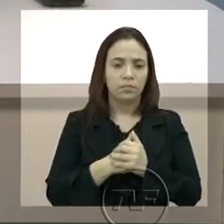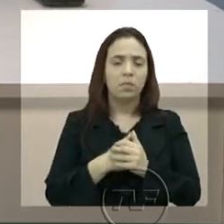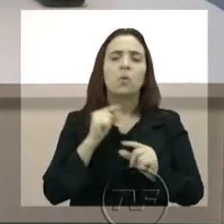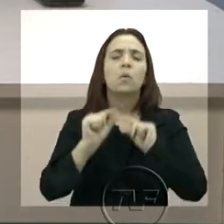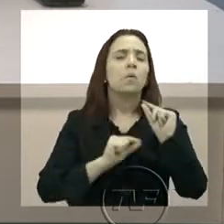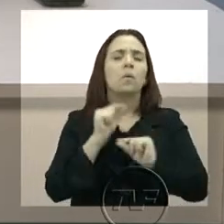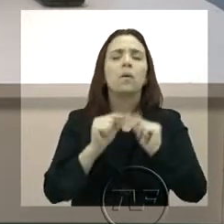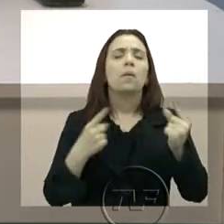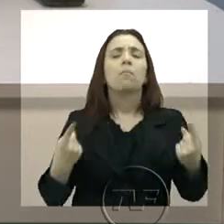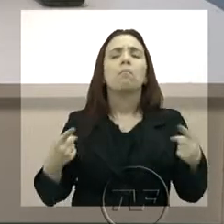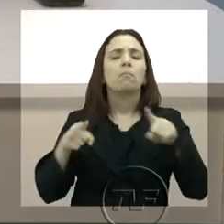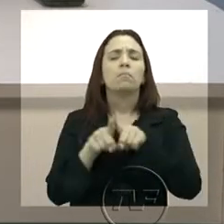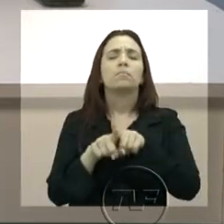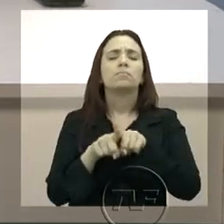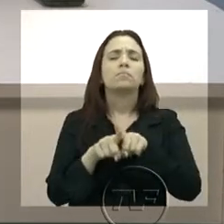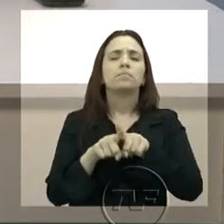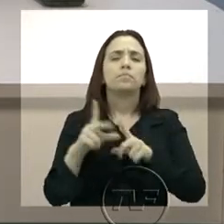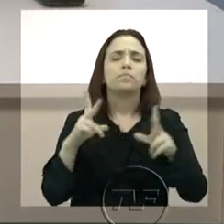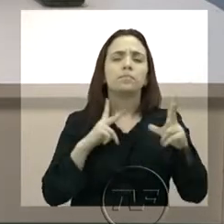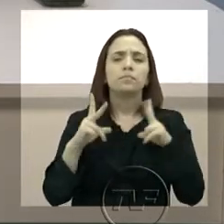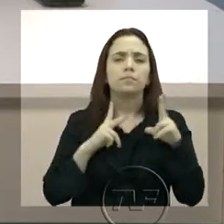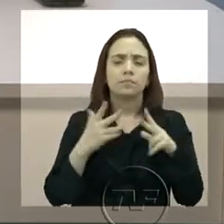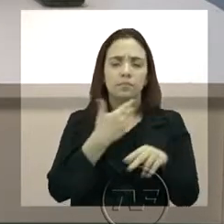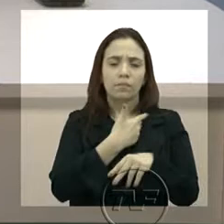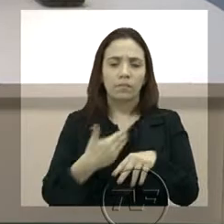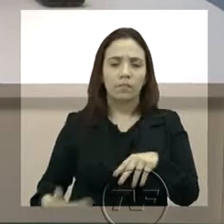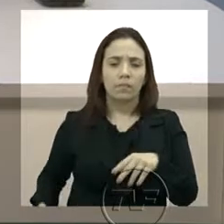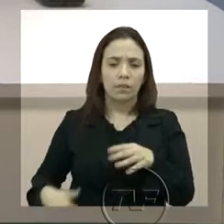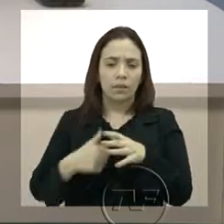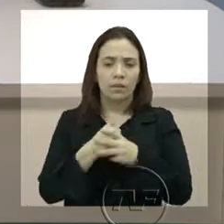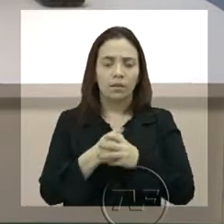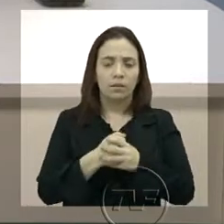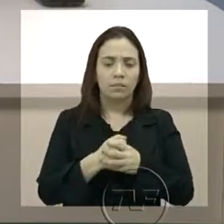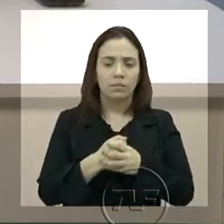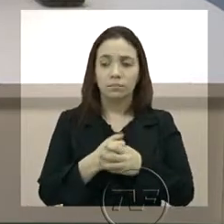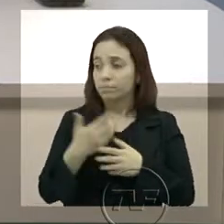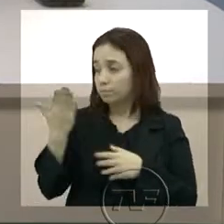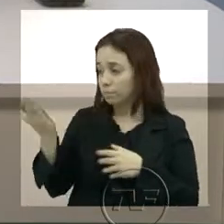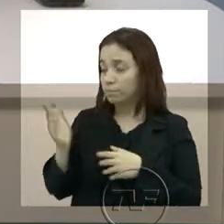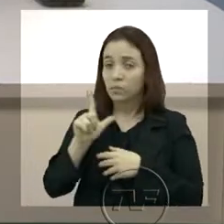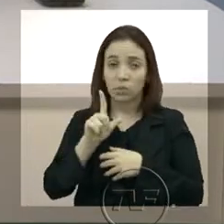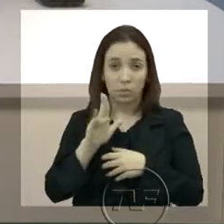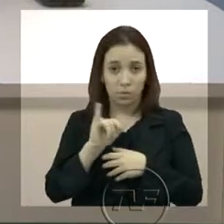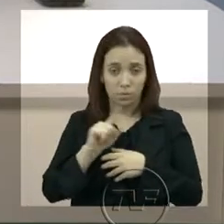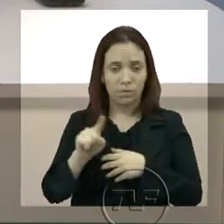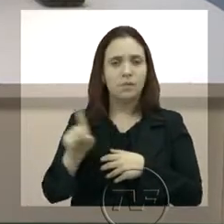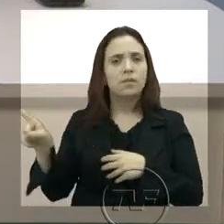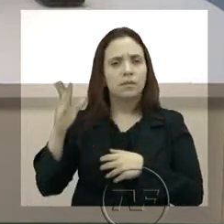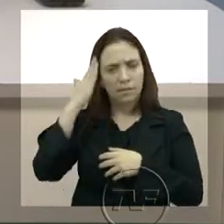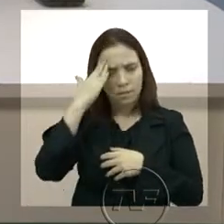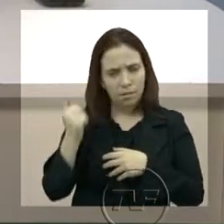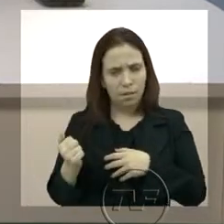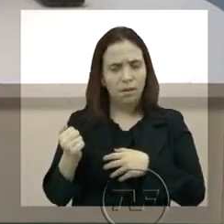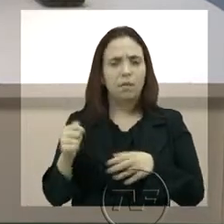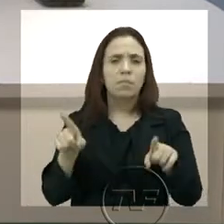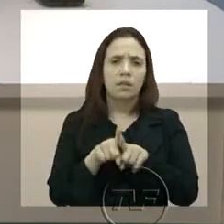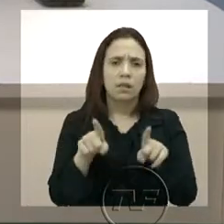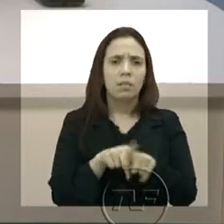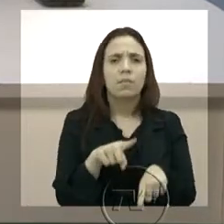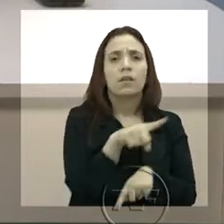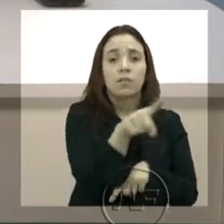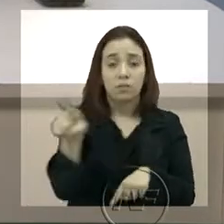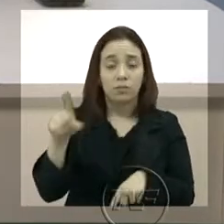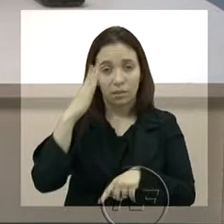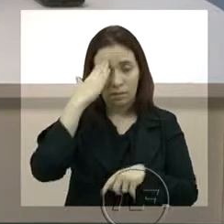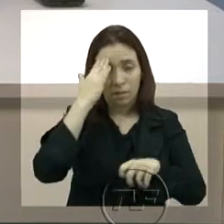as operações urbanas consorciadas? Elas são operações, Luiz Cláudio Ferreira Barbosa, que sabe muito bem, e para você entender